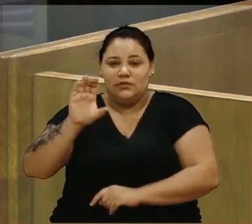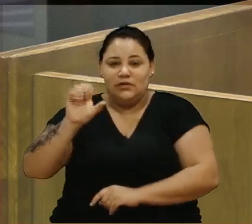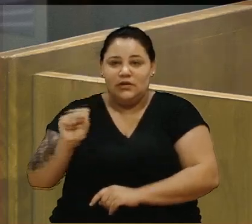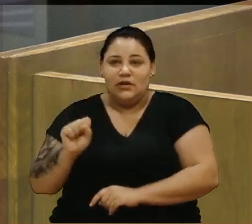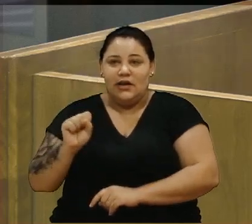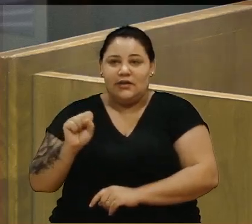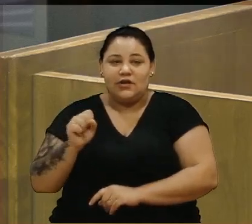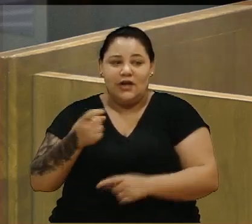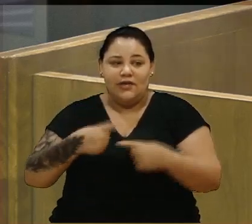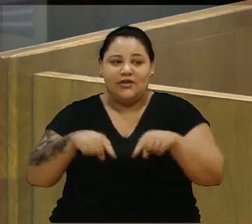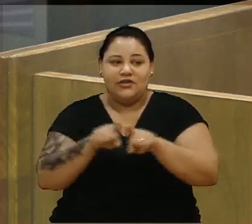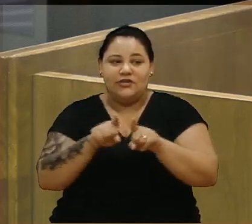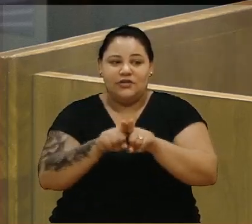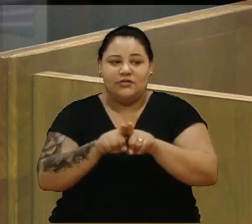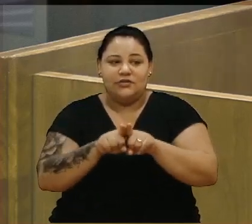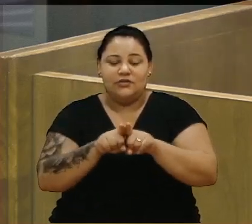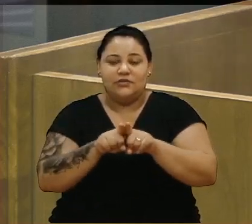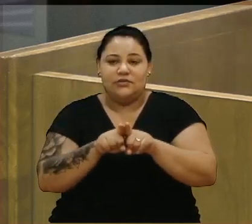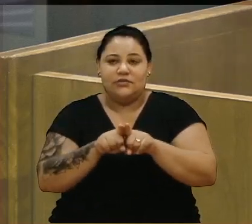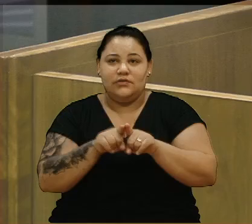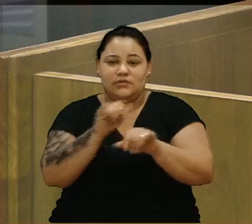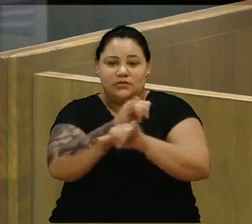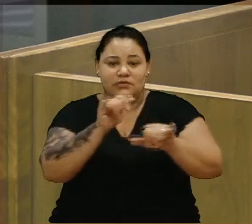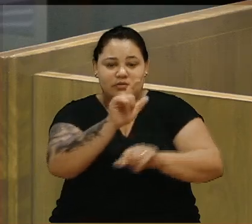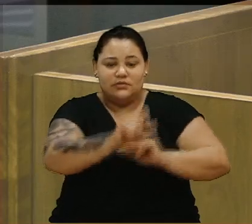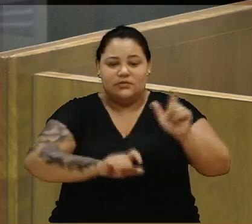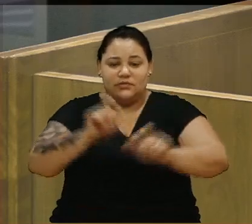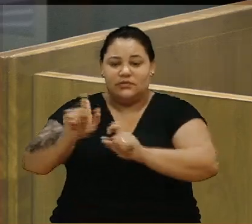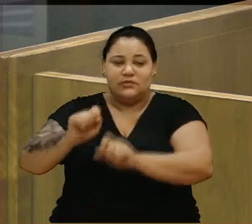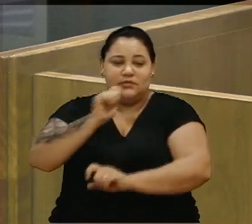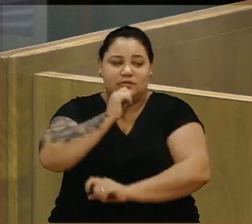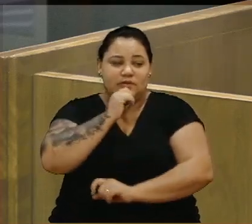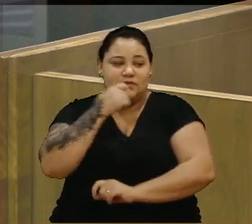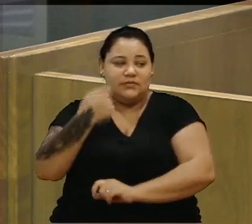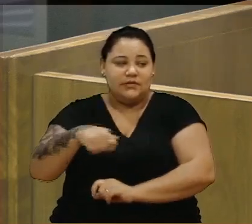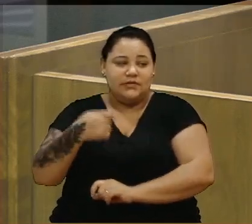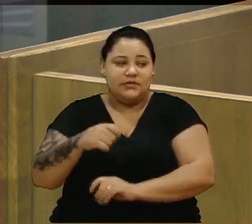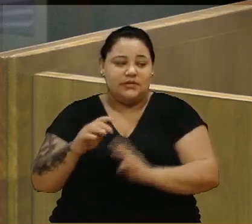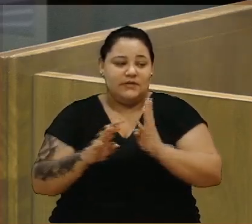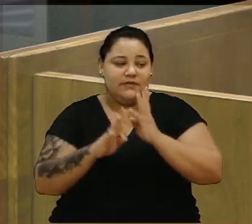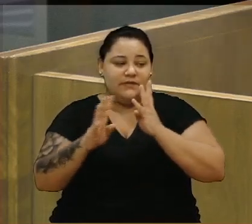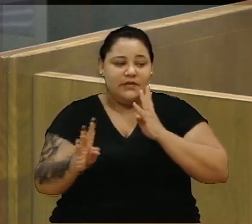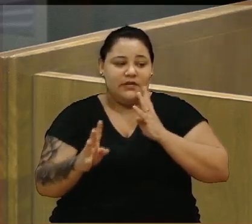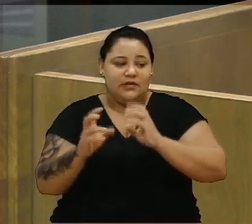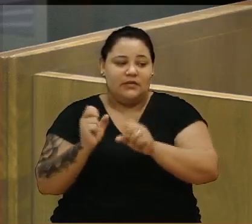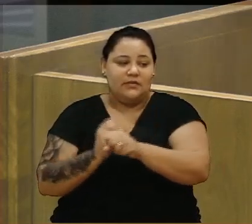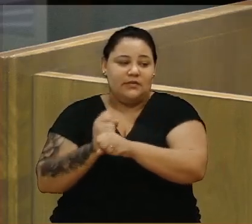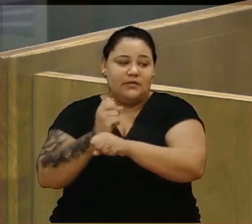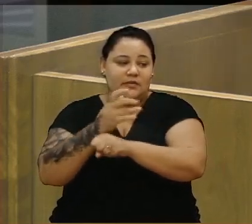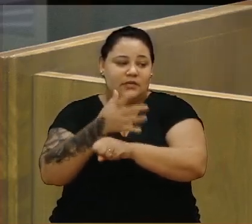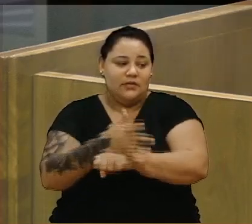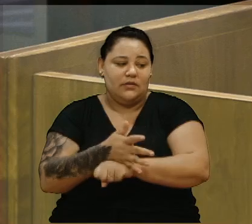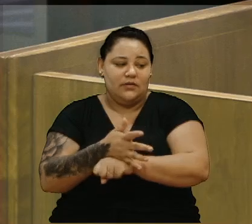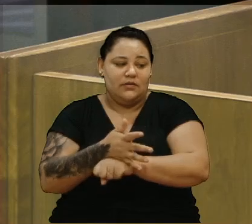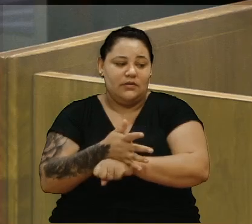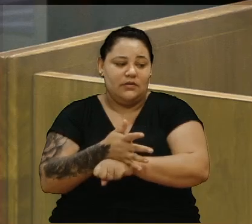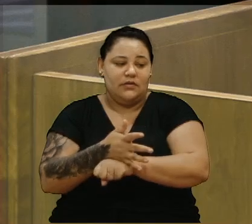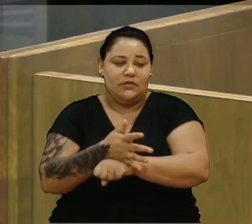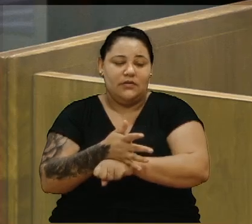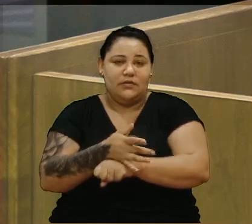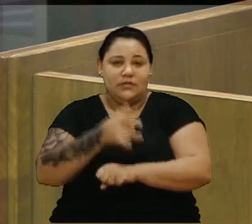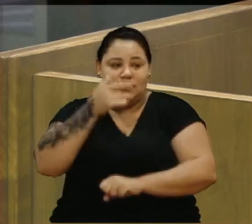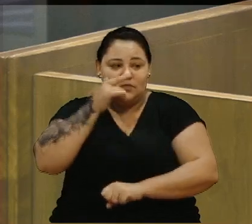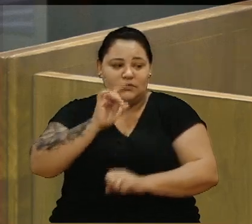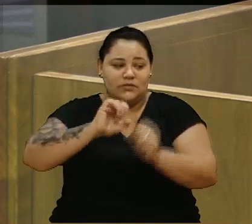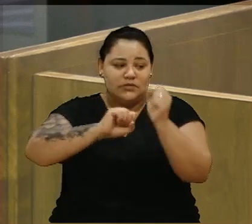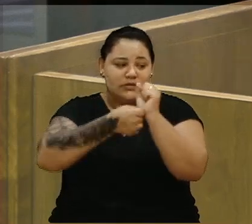vezes reduzidas, e aí as pessoas ainda têm que ir para a fila de madrugada para conseguir uma senha. Porque a nossa central